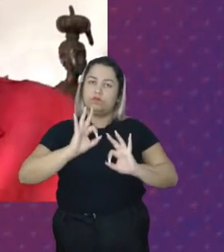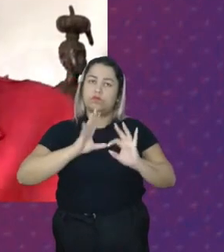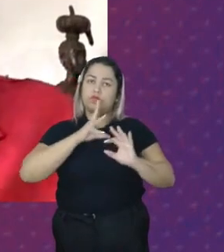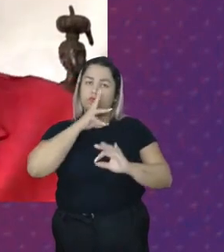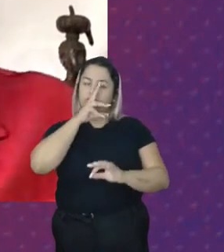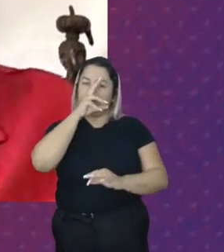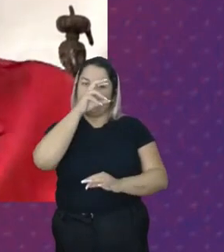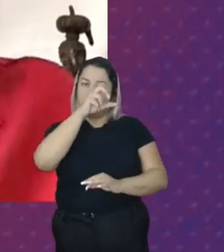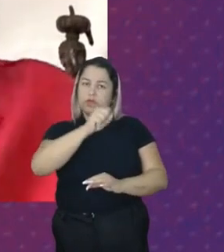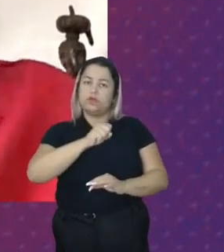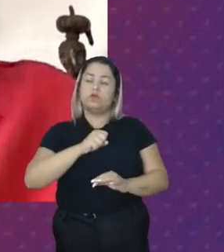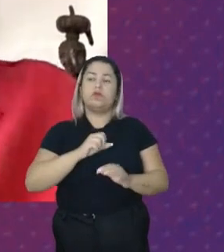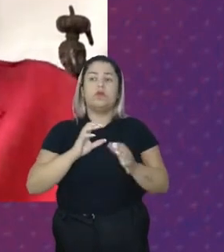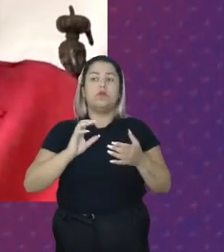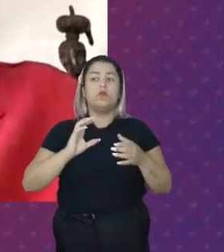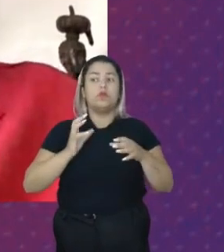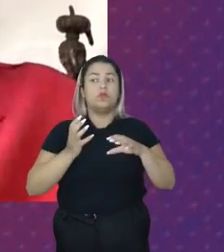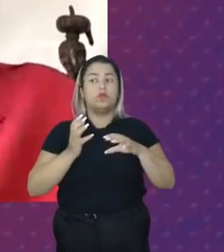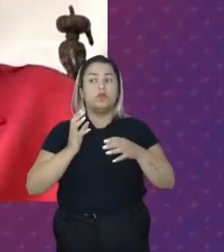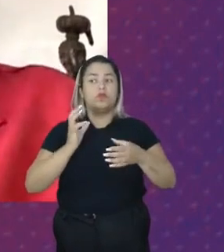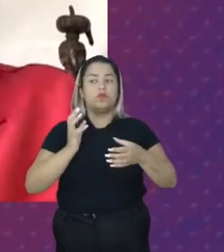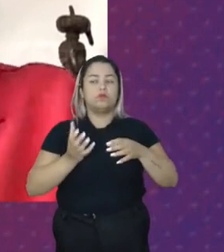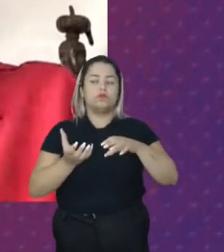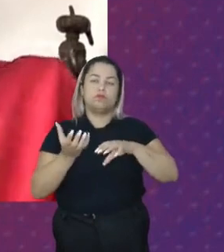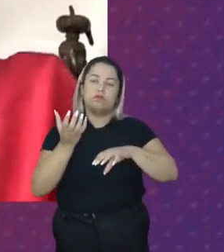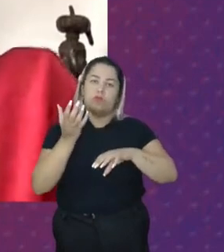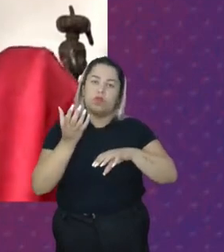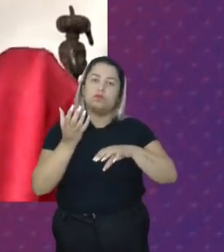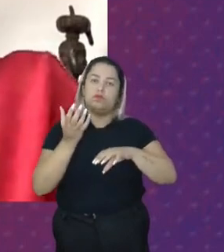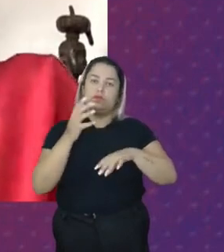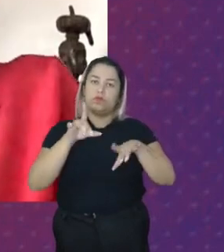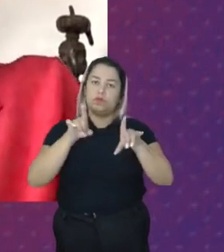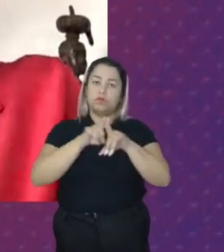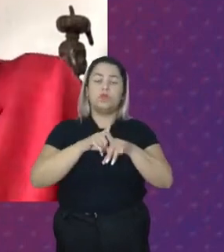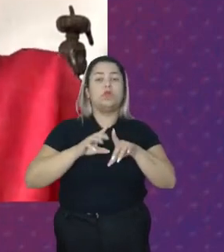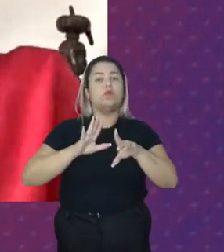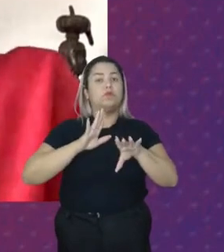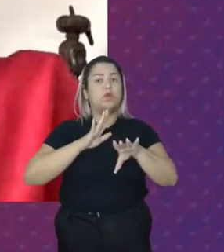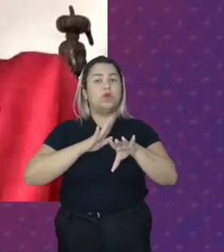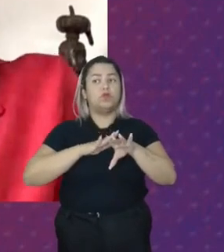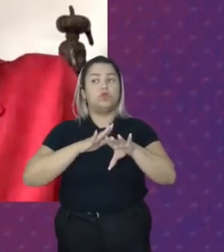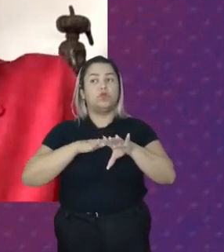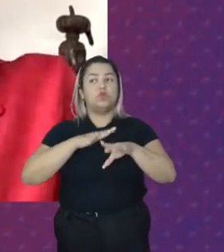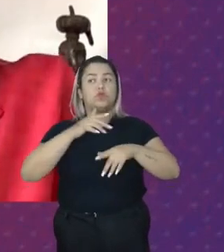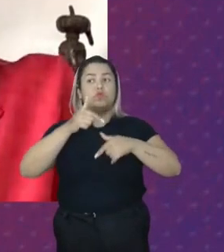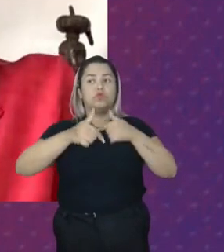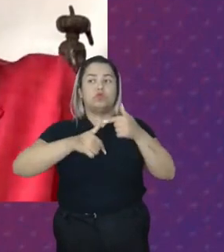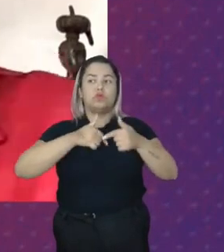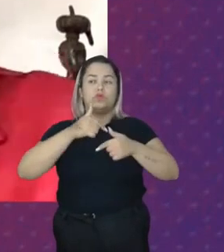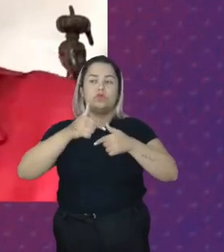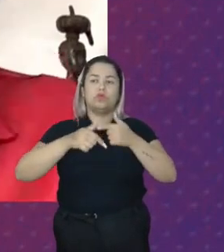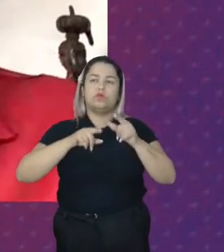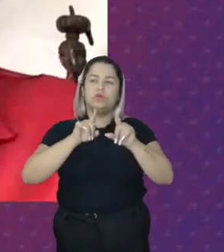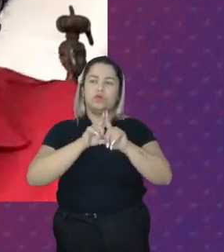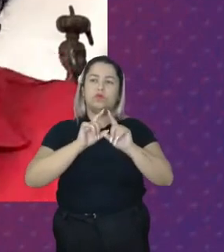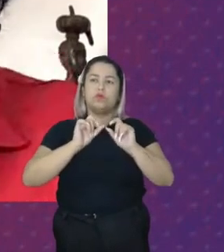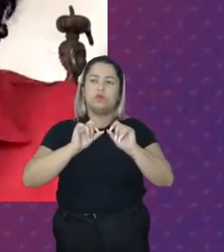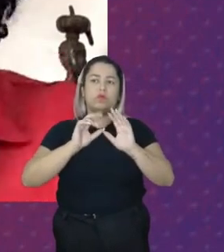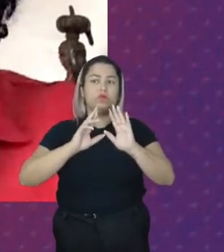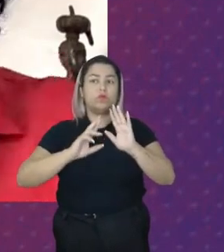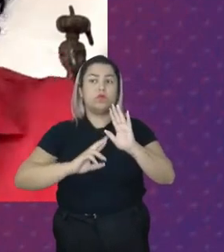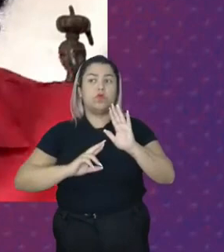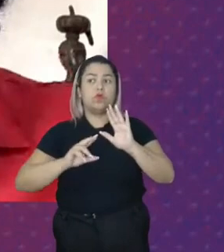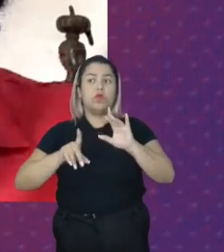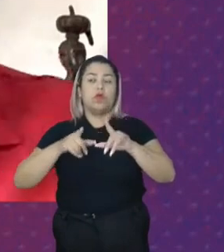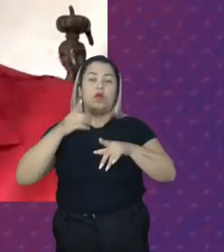Naquele Congresso Que Na verdade A maioria Dos empregadores Irregulares Estavam lá